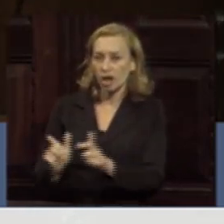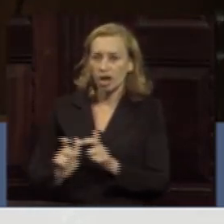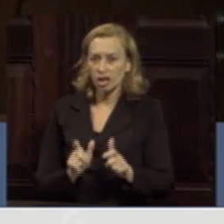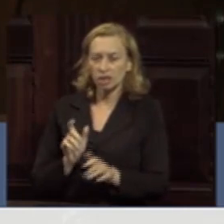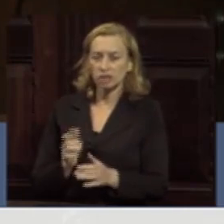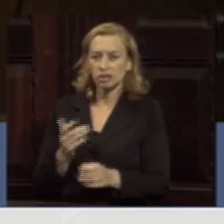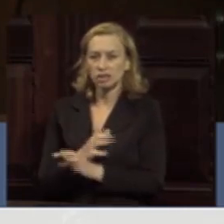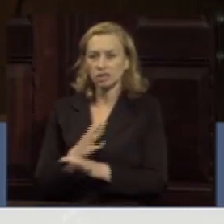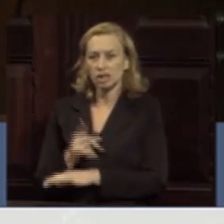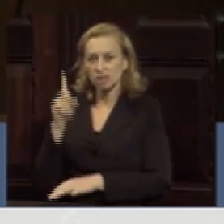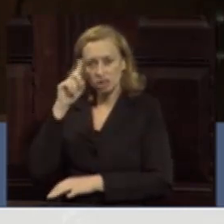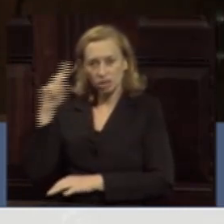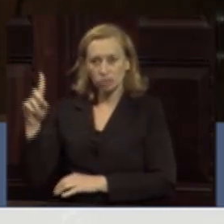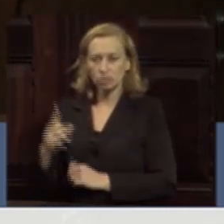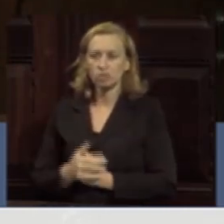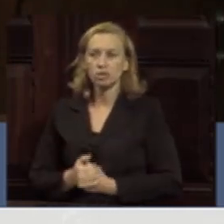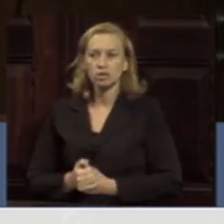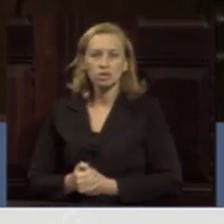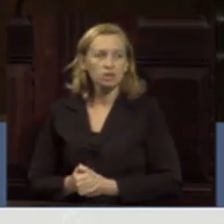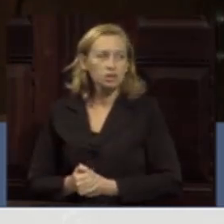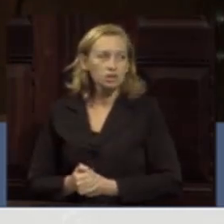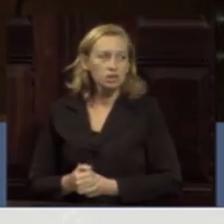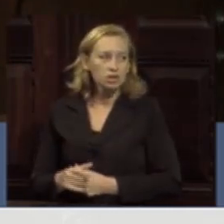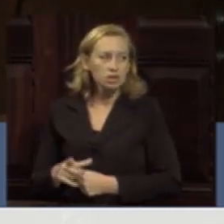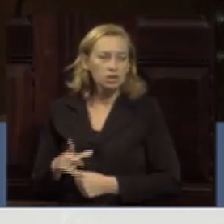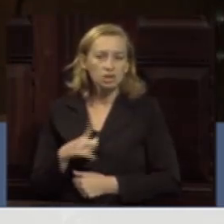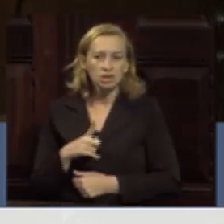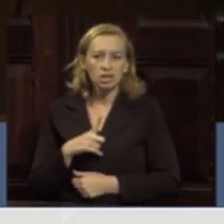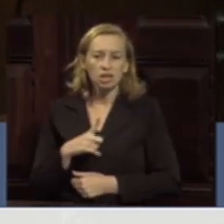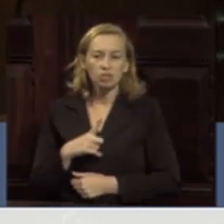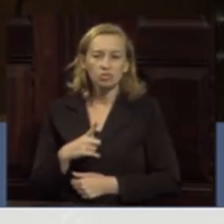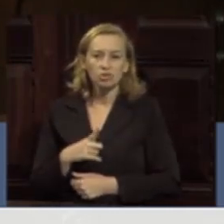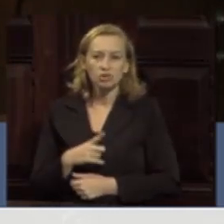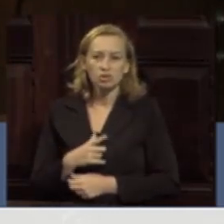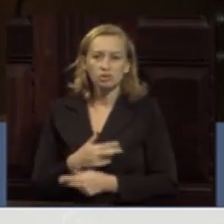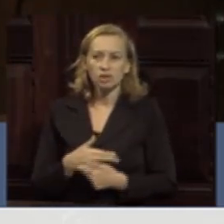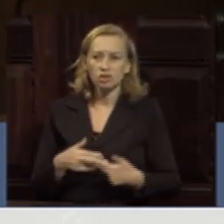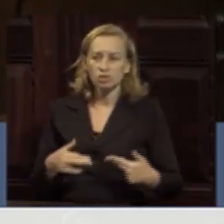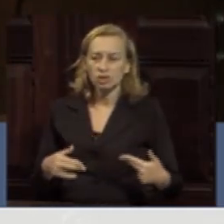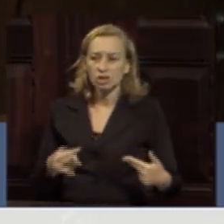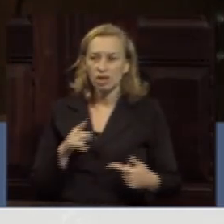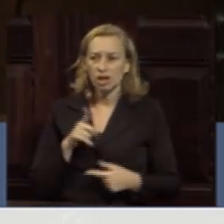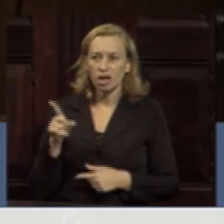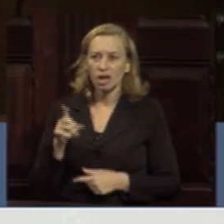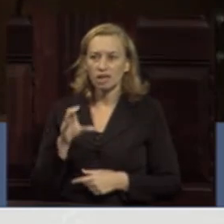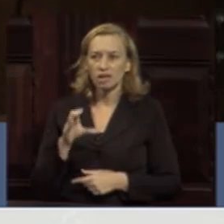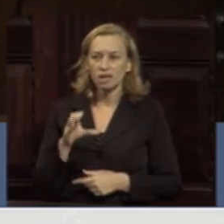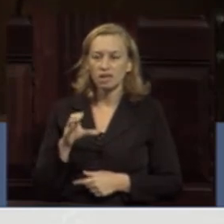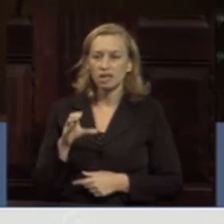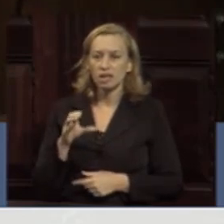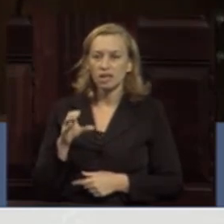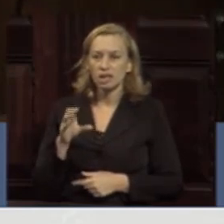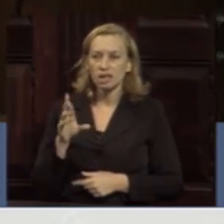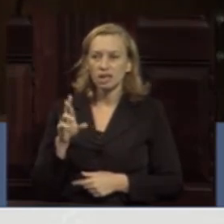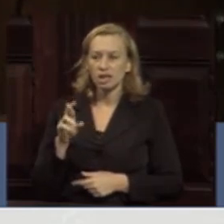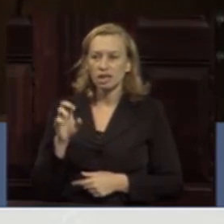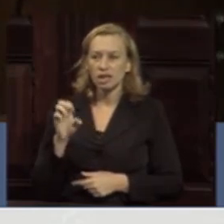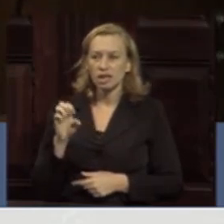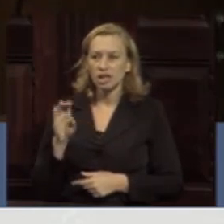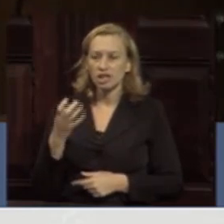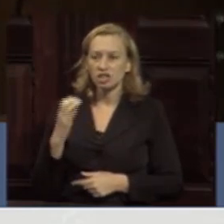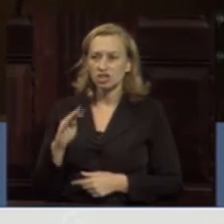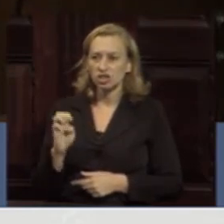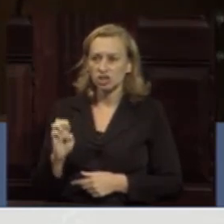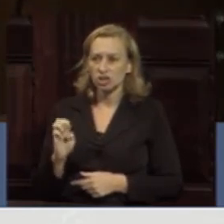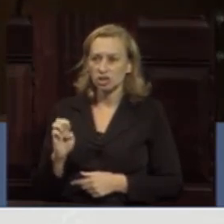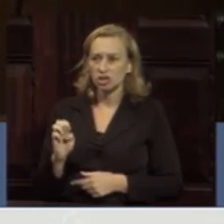maior do problema na Cidade de Deus. Nós temos lá problemas sérios, a questão da creche Luzes do Amanhã está ameaçada de